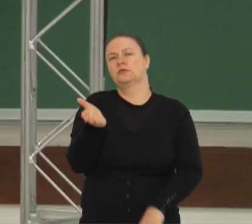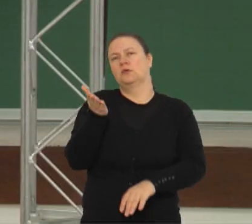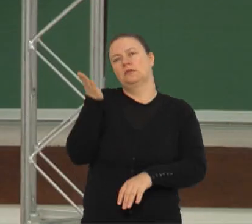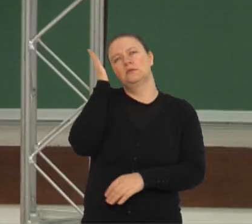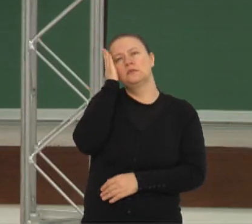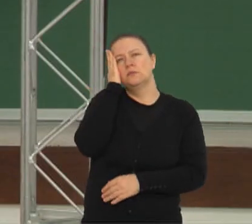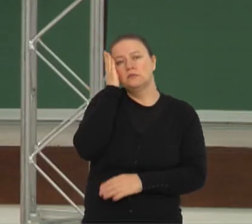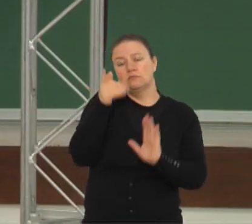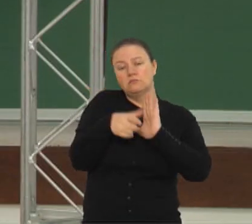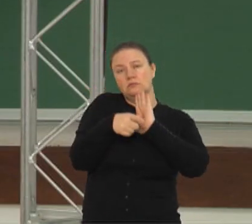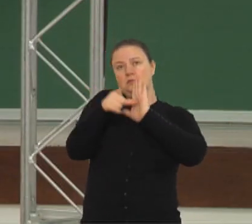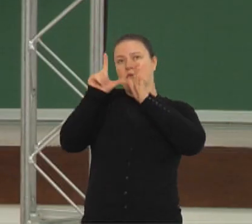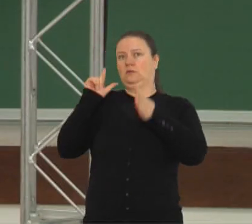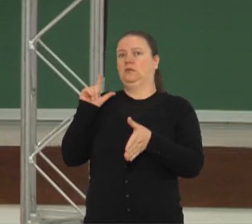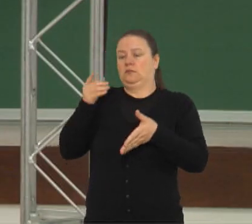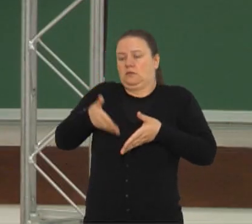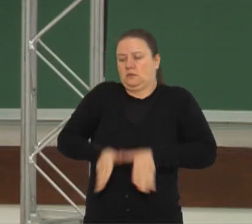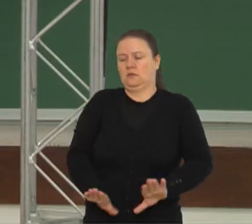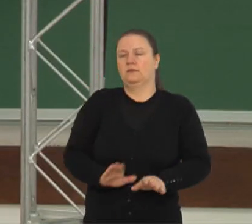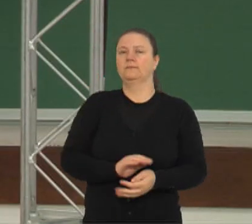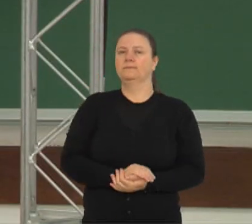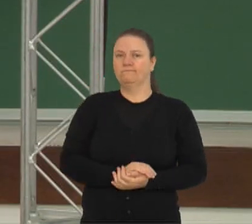sabíamos antes de nascer.